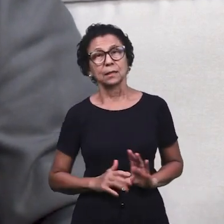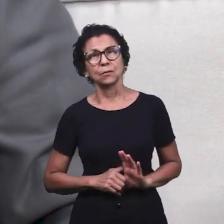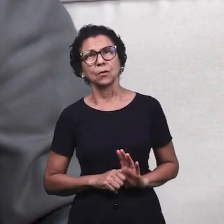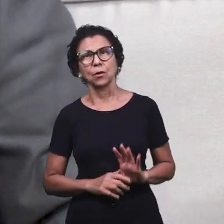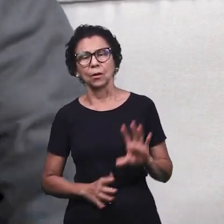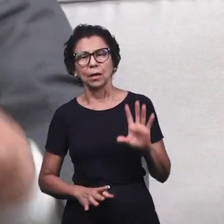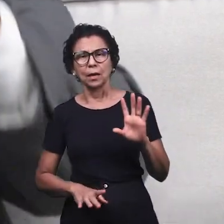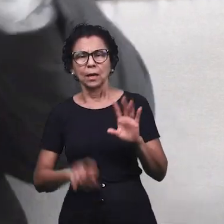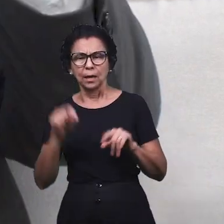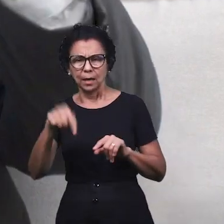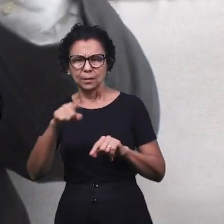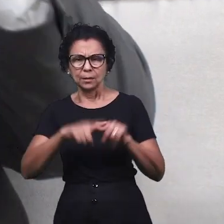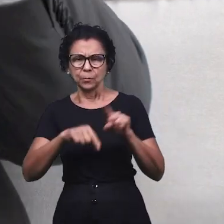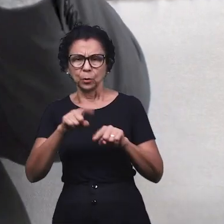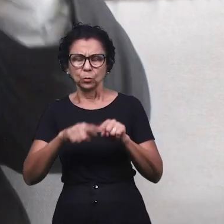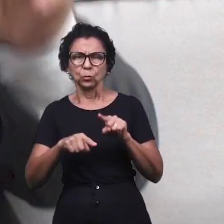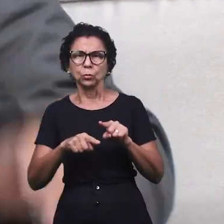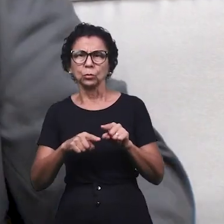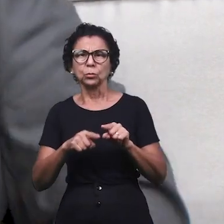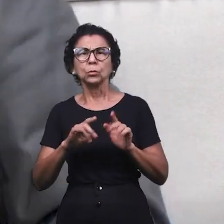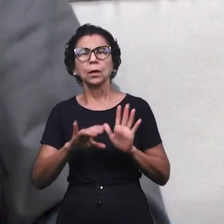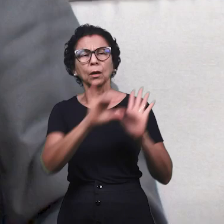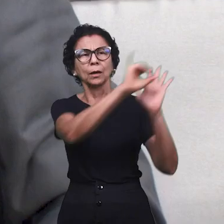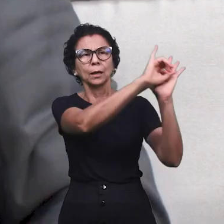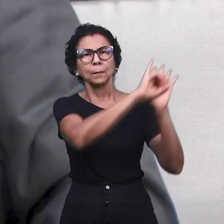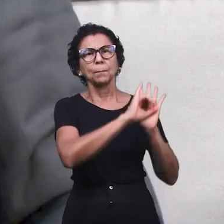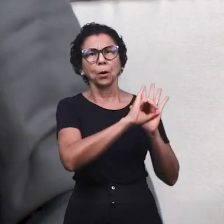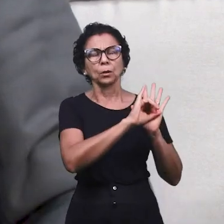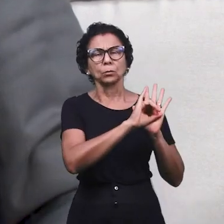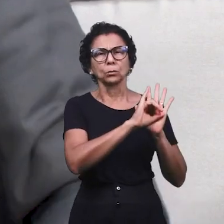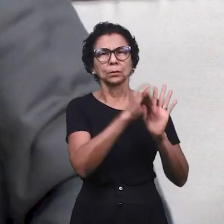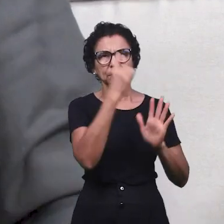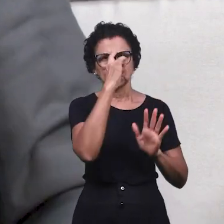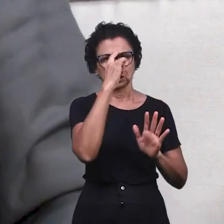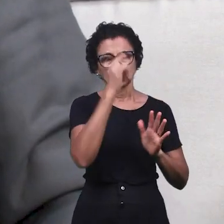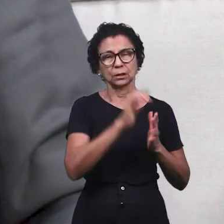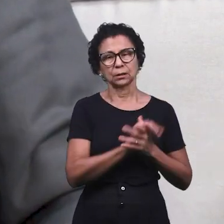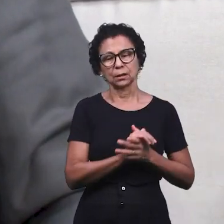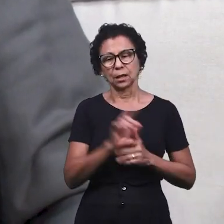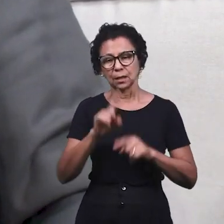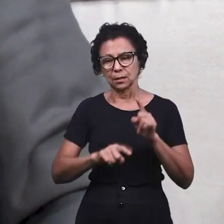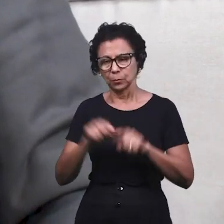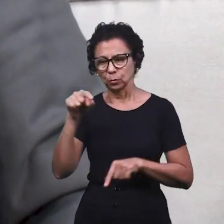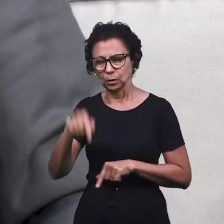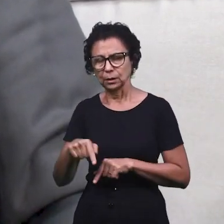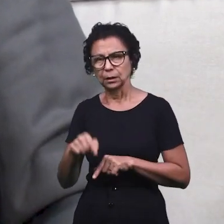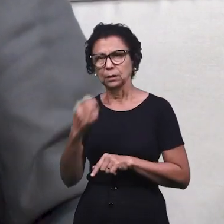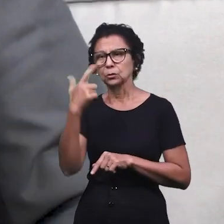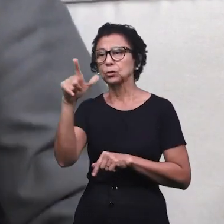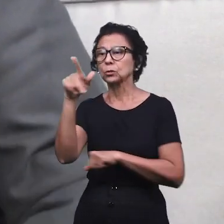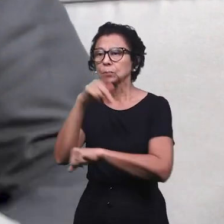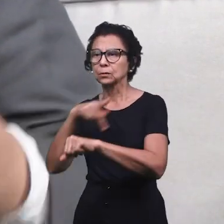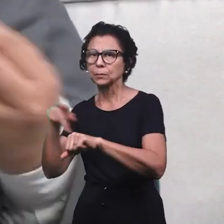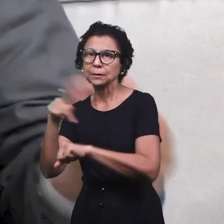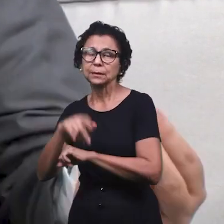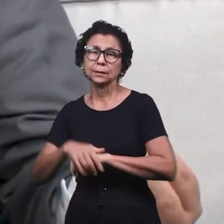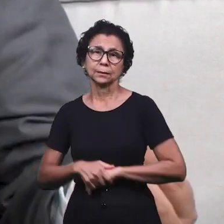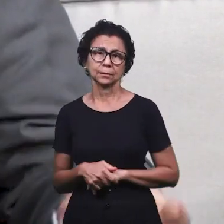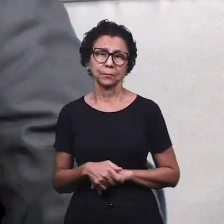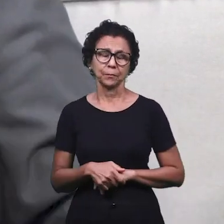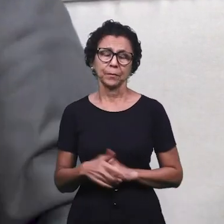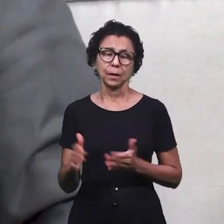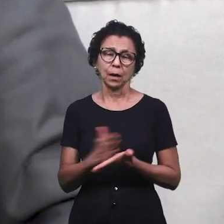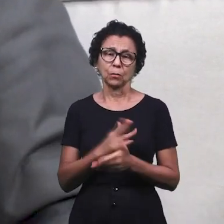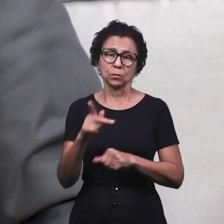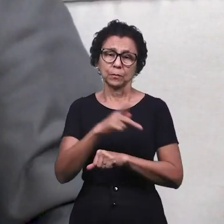posso importar da China. Outro tipo de produto eu importo de outro país. E também tem algumas especialidades. Há países que são especialistas em